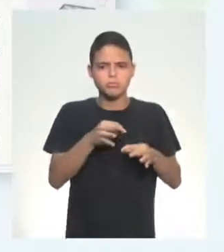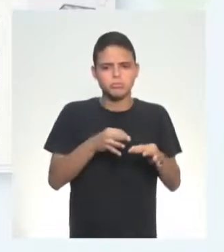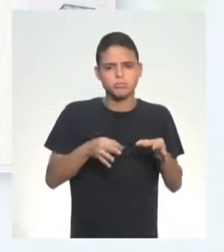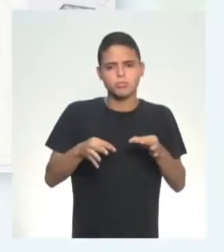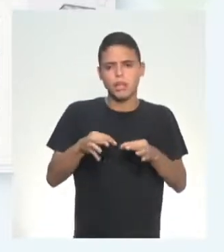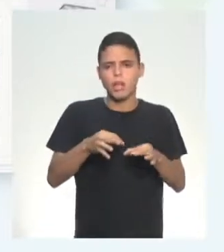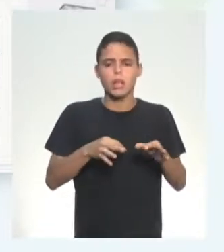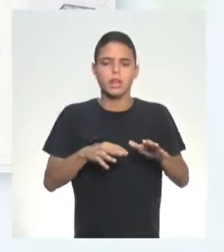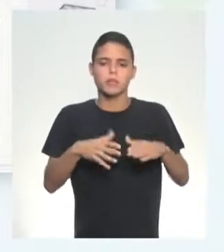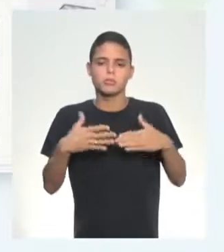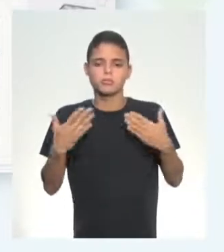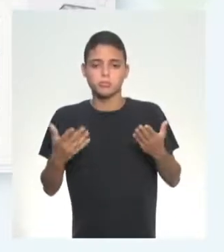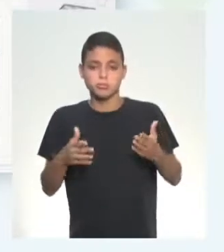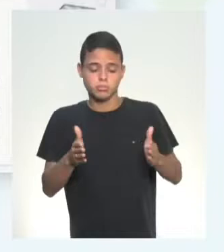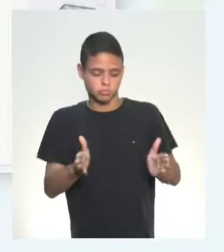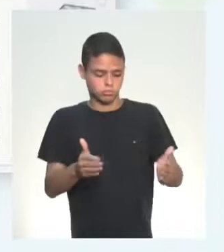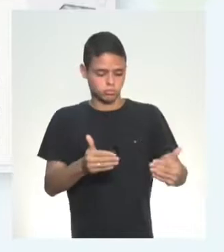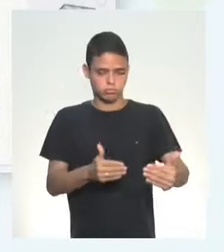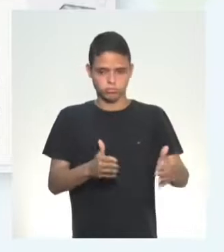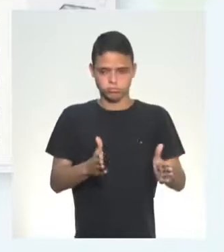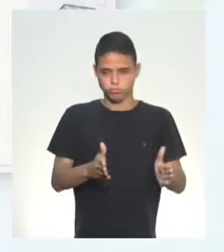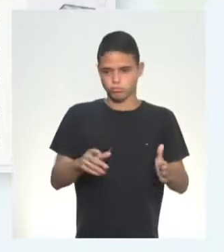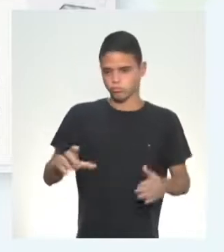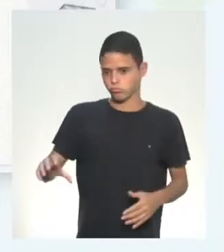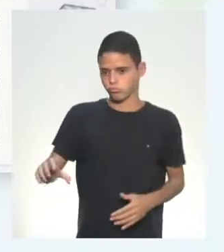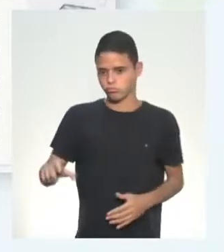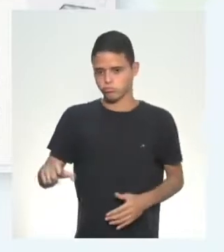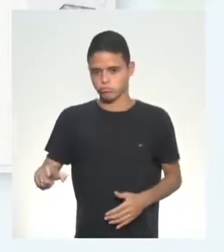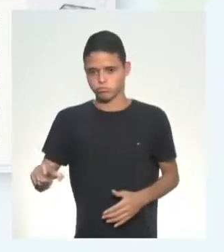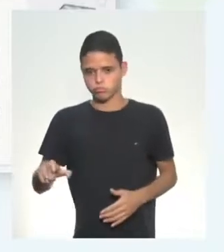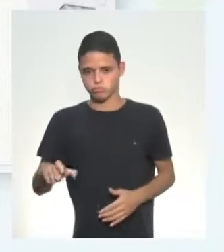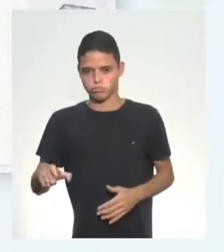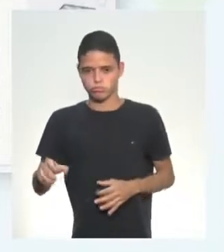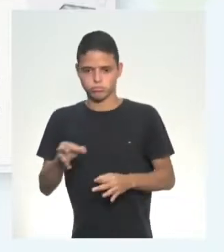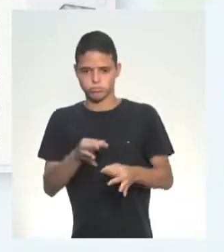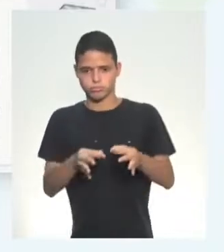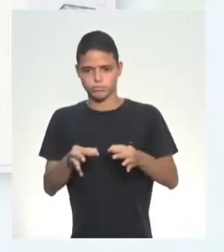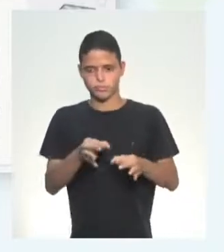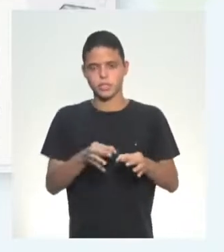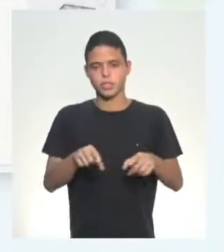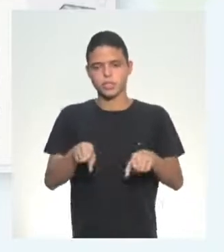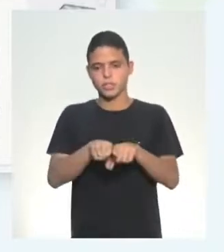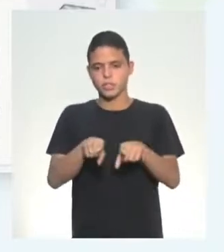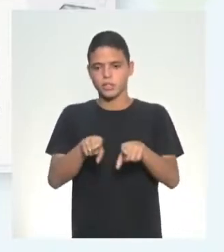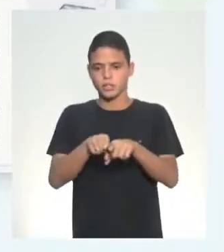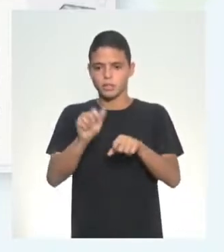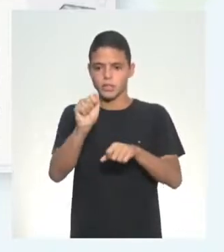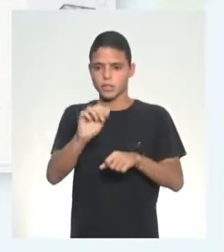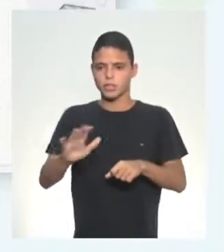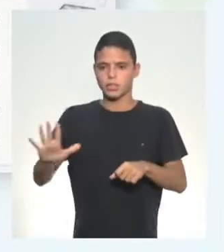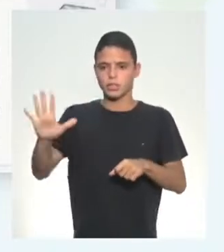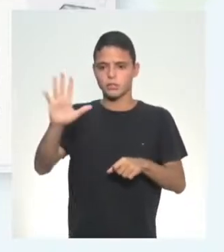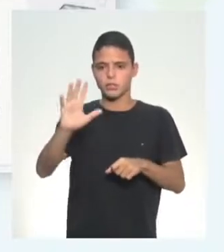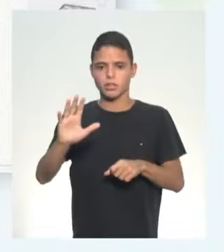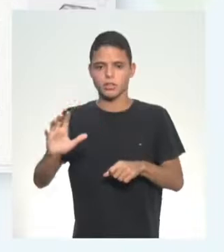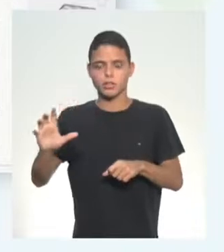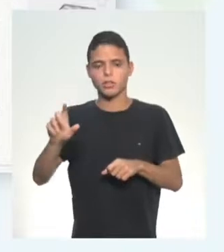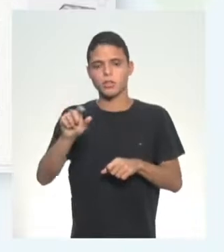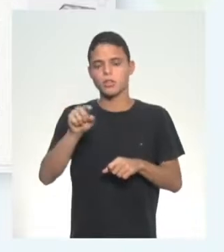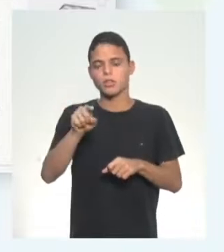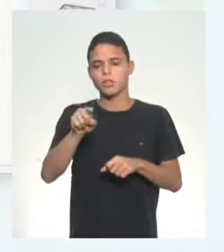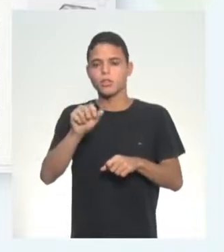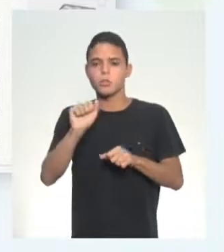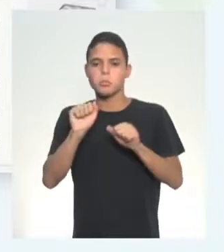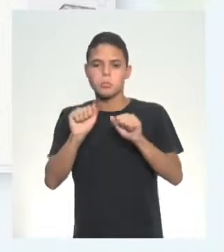caixa, né, usando o mouse. Outra forma de ajustar as dimensões da forma desejada é clicando